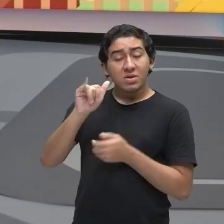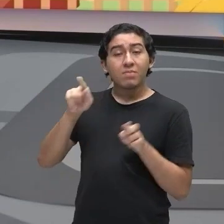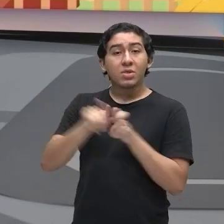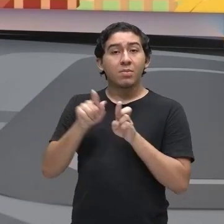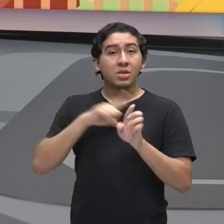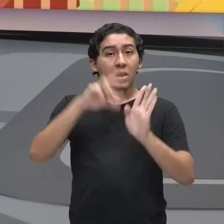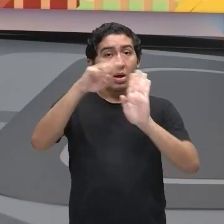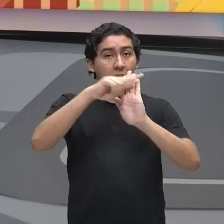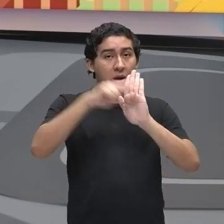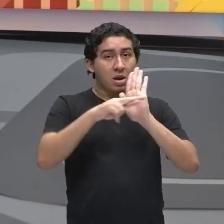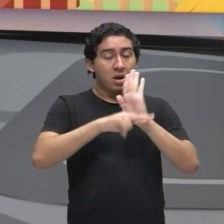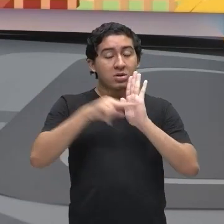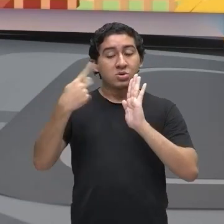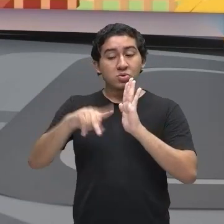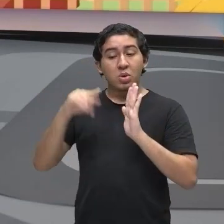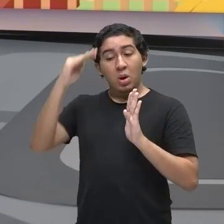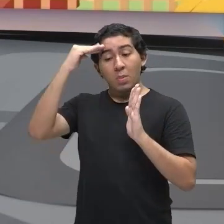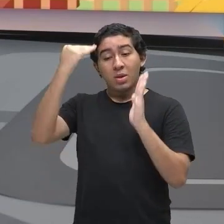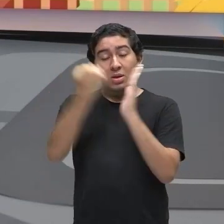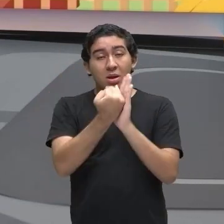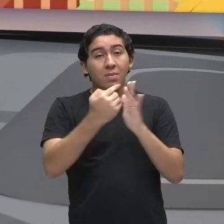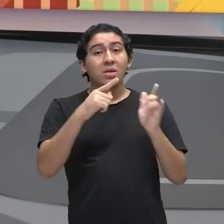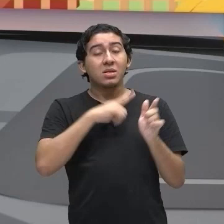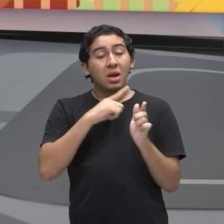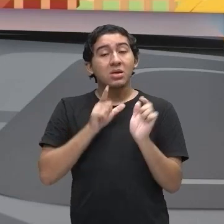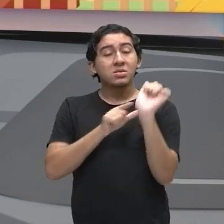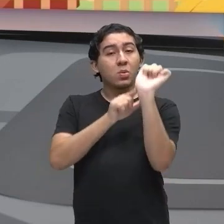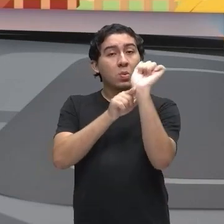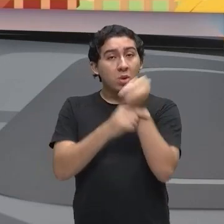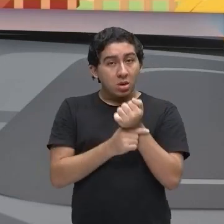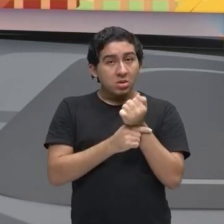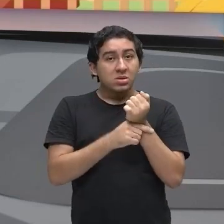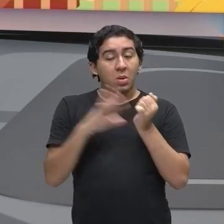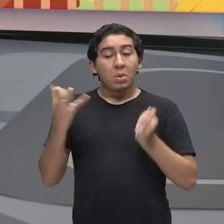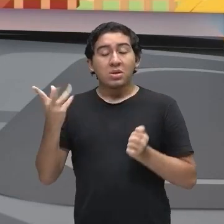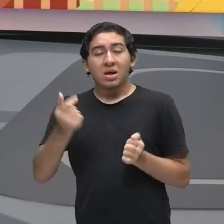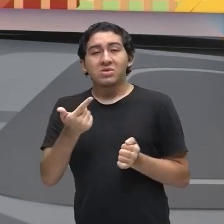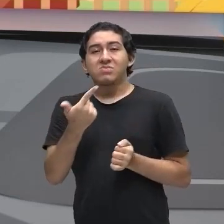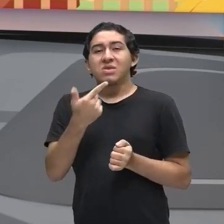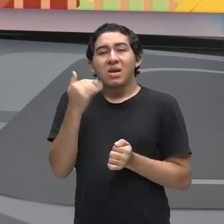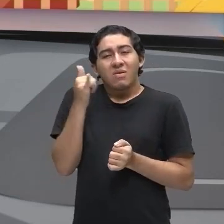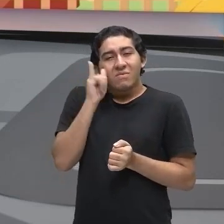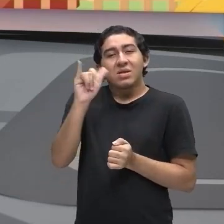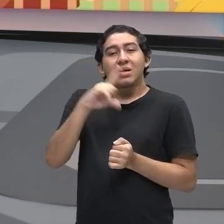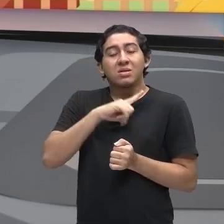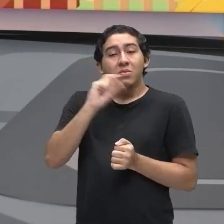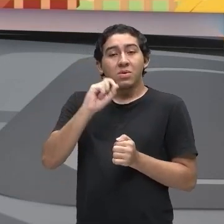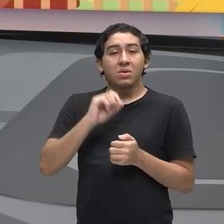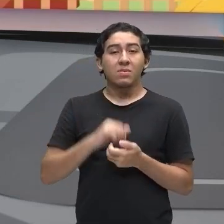seguidas para garantir ali a qualidade e não deixar que houvesse